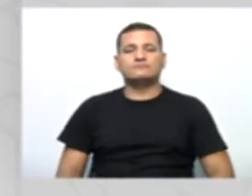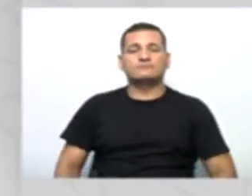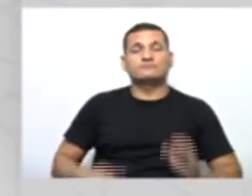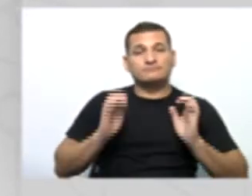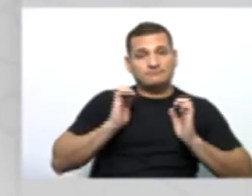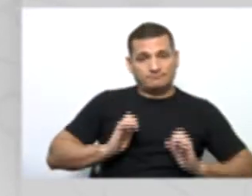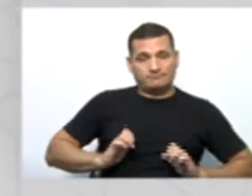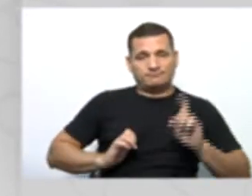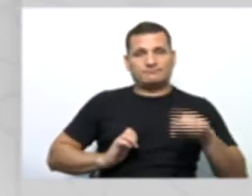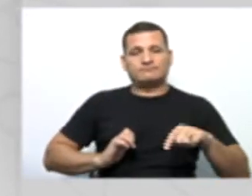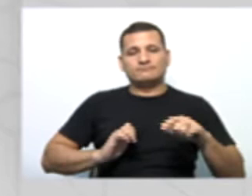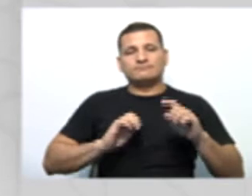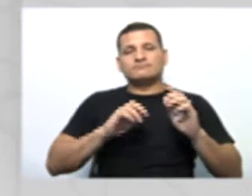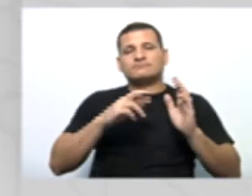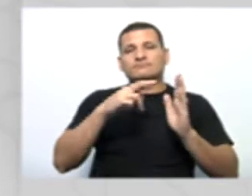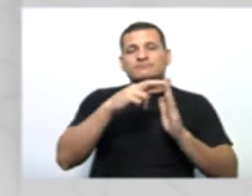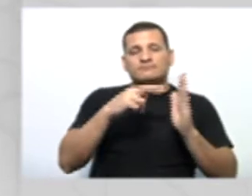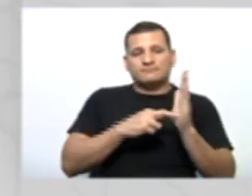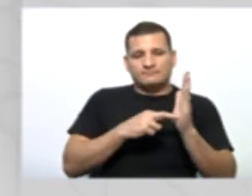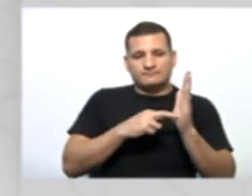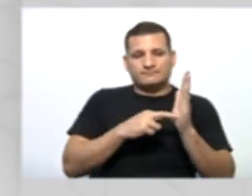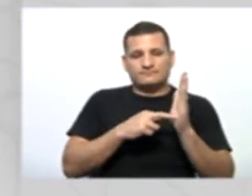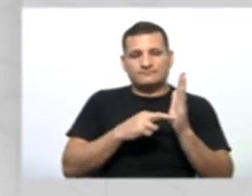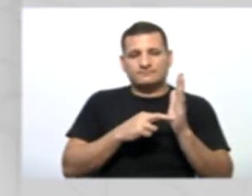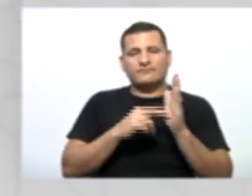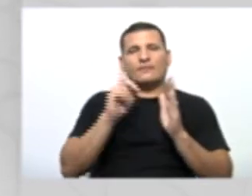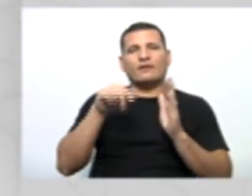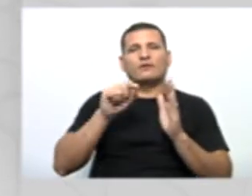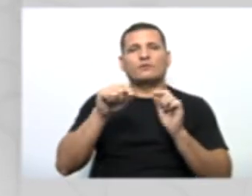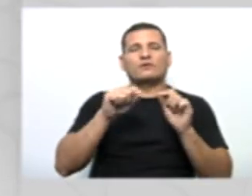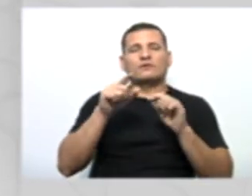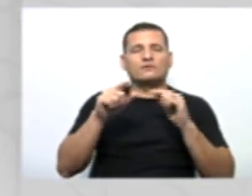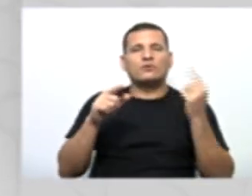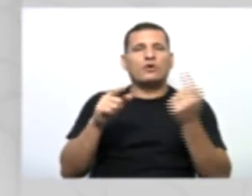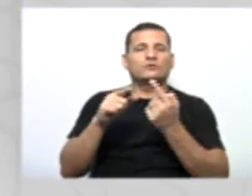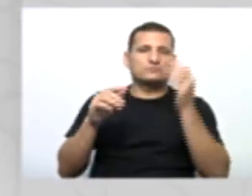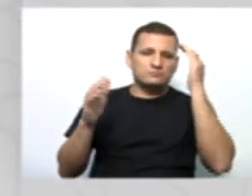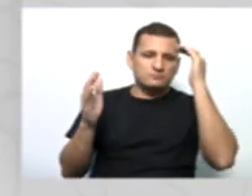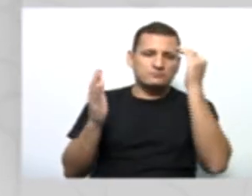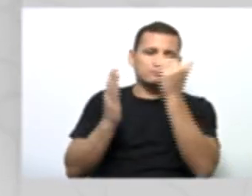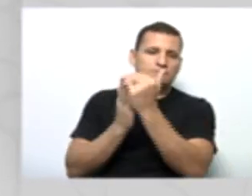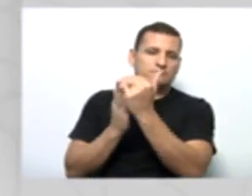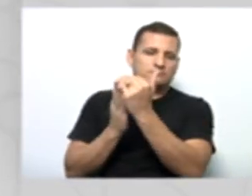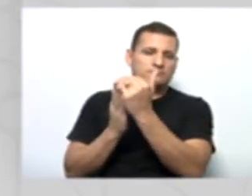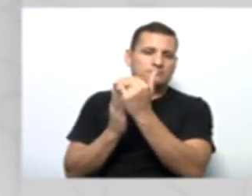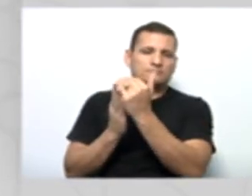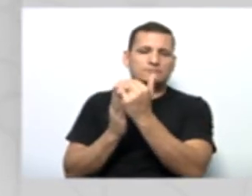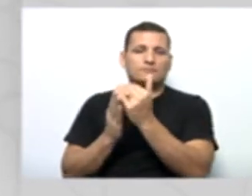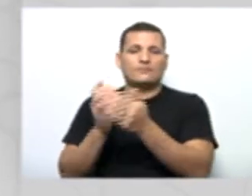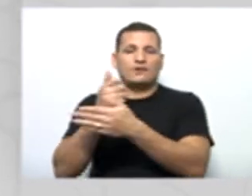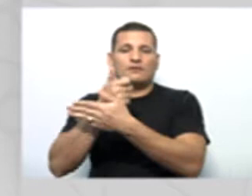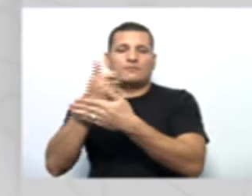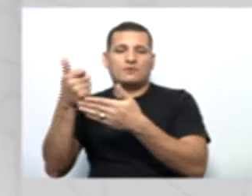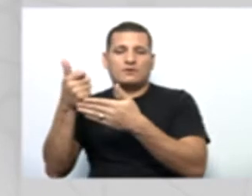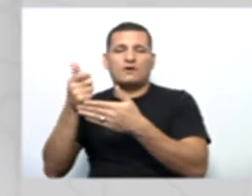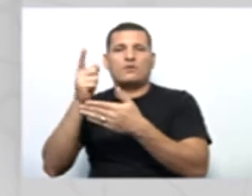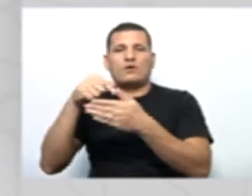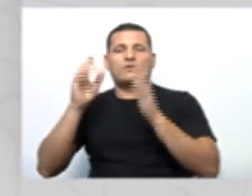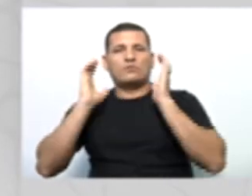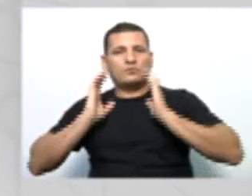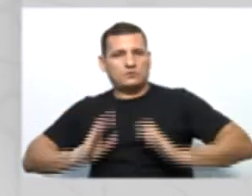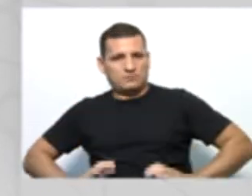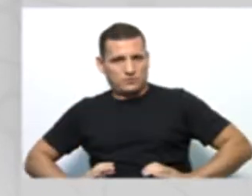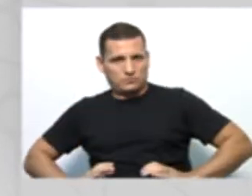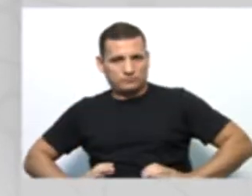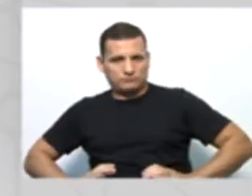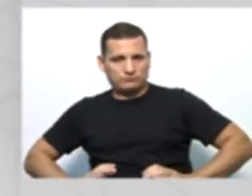Ética é regra. Ética é aquilo que nós obedecemos porque há uma determinação. A moral é a conduta da